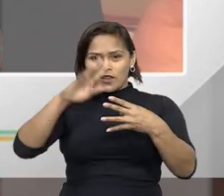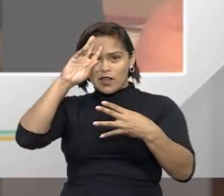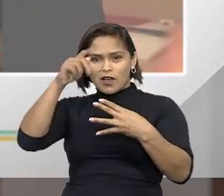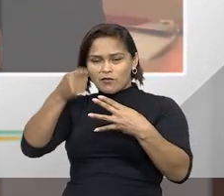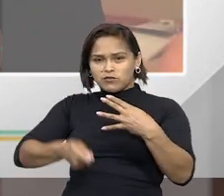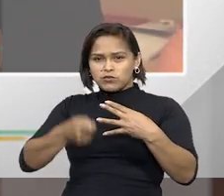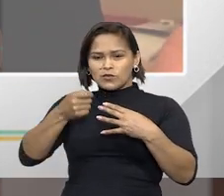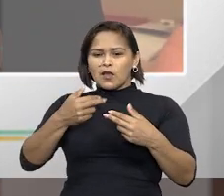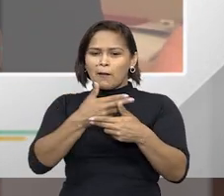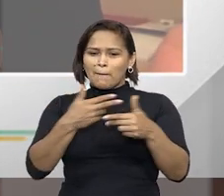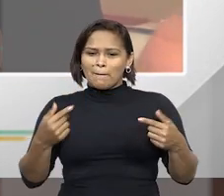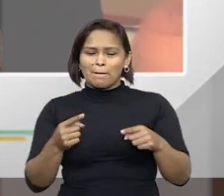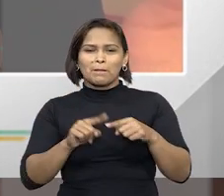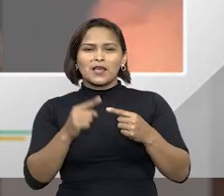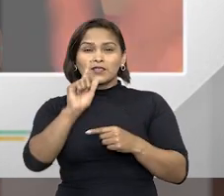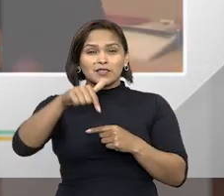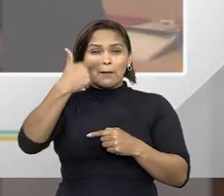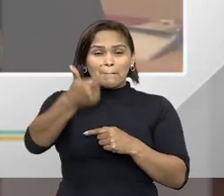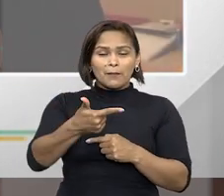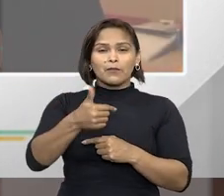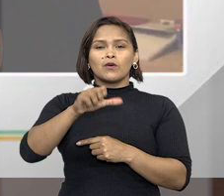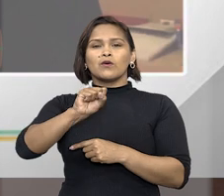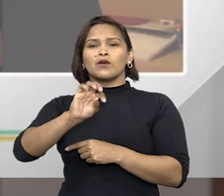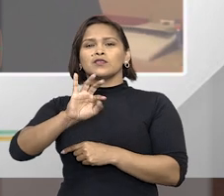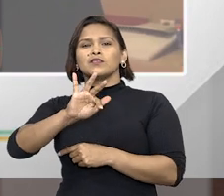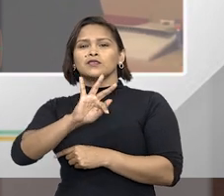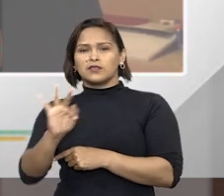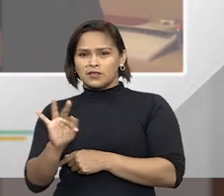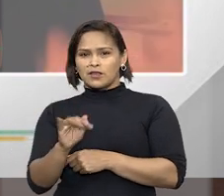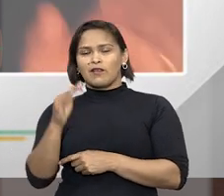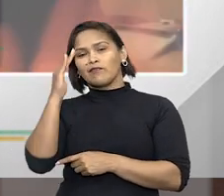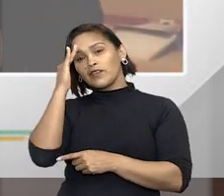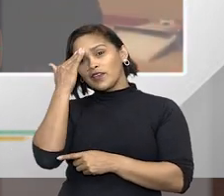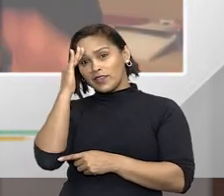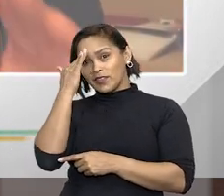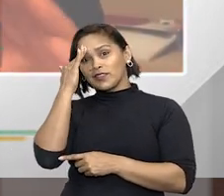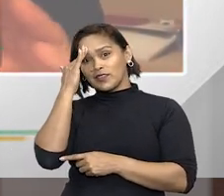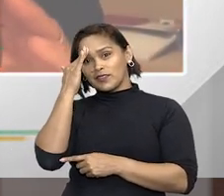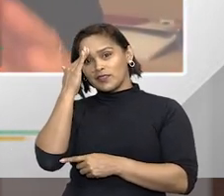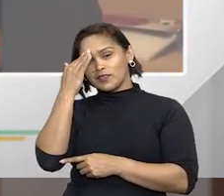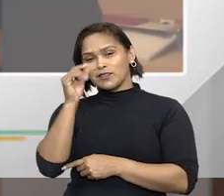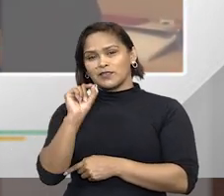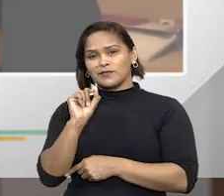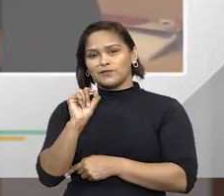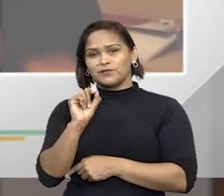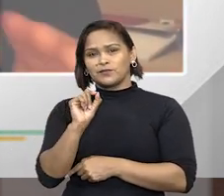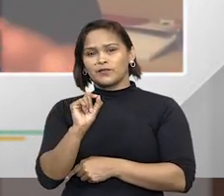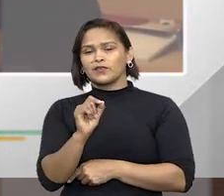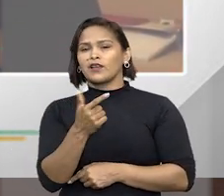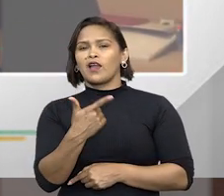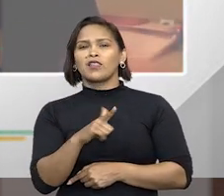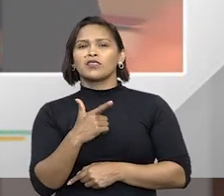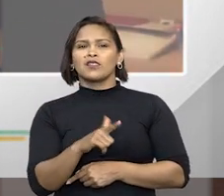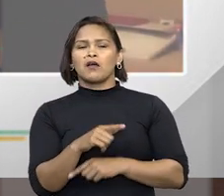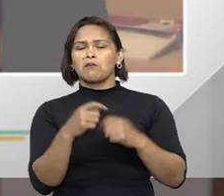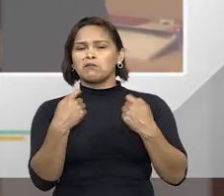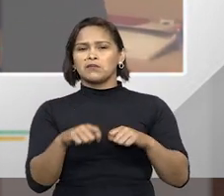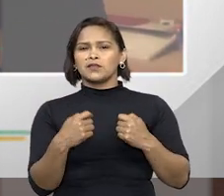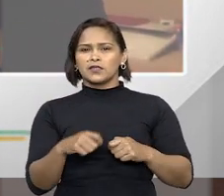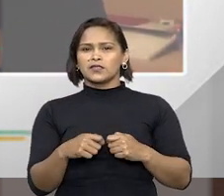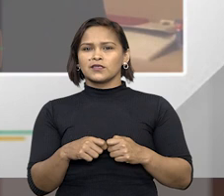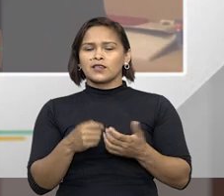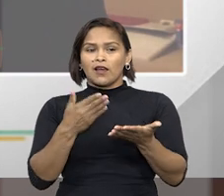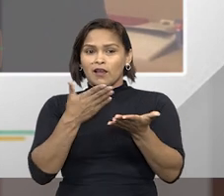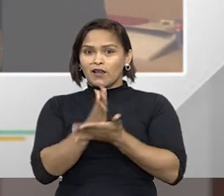muito depois, o Supremo entendeu que não era necessária a autorização das